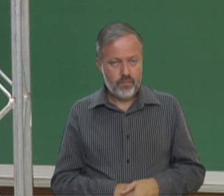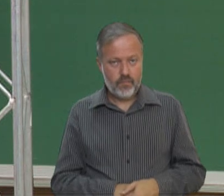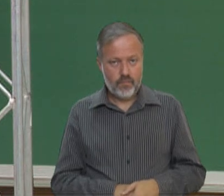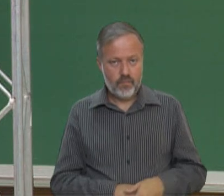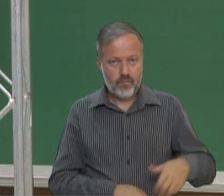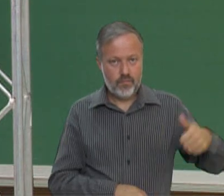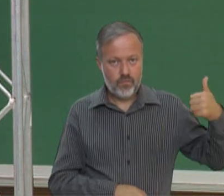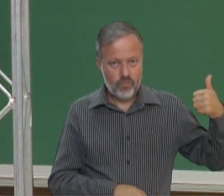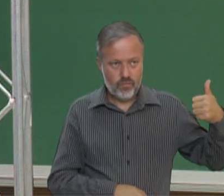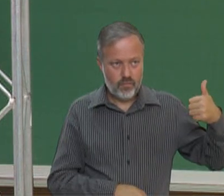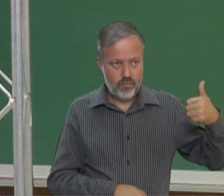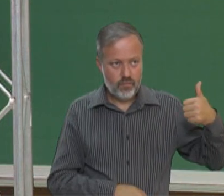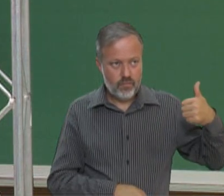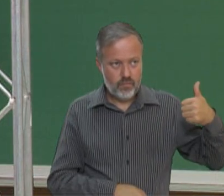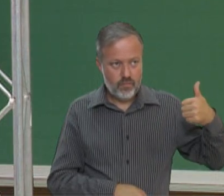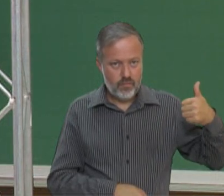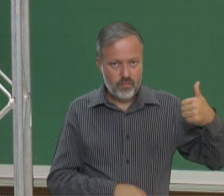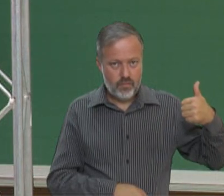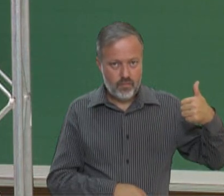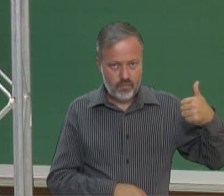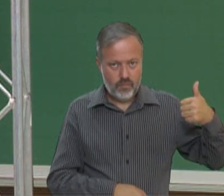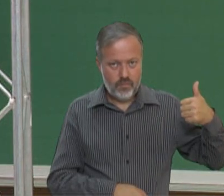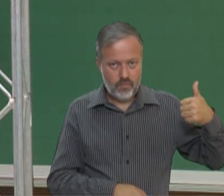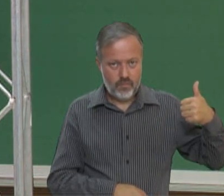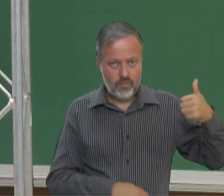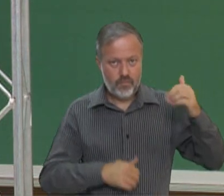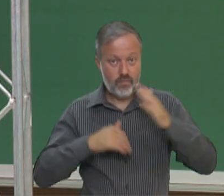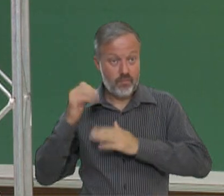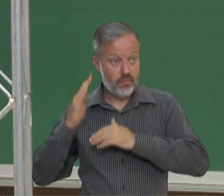de saúde é sanitário. Sim?